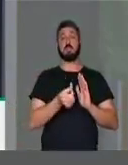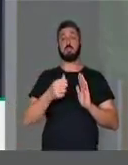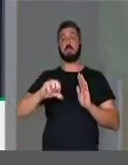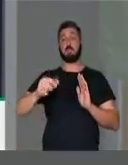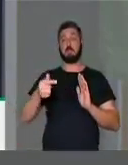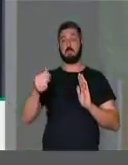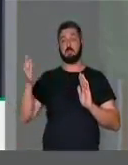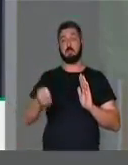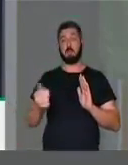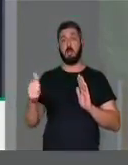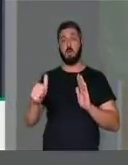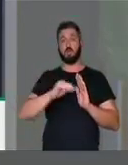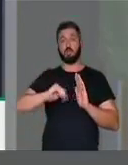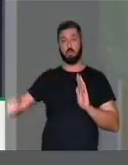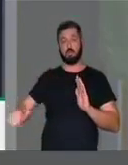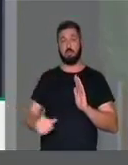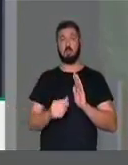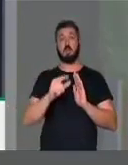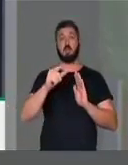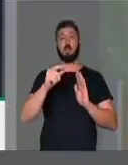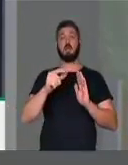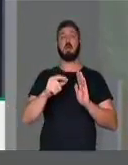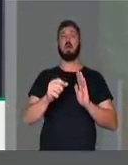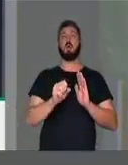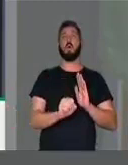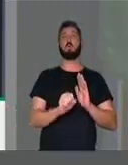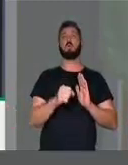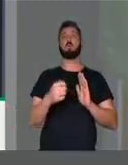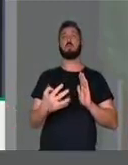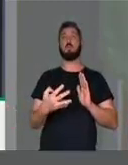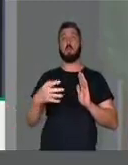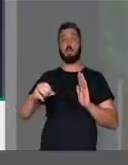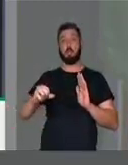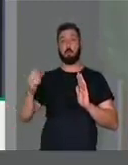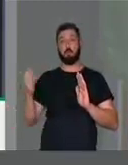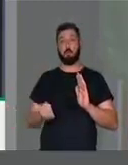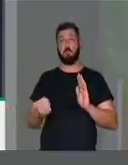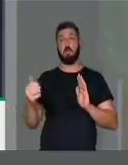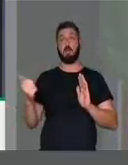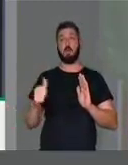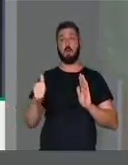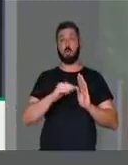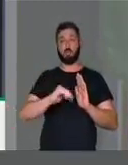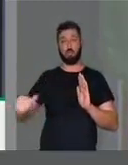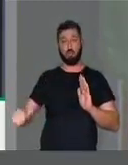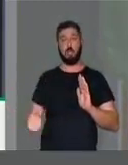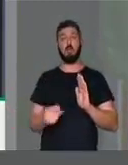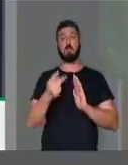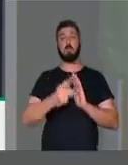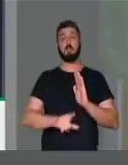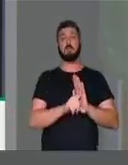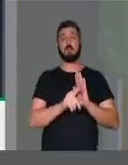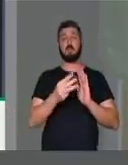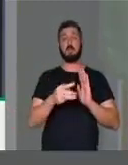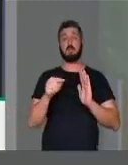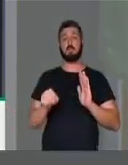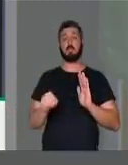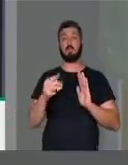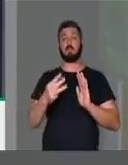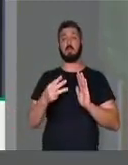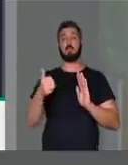2.397 de 2011, 849 de 2011, 3.399